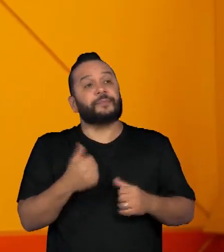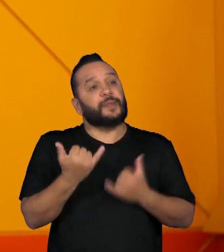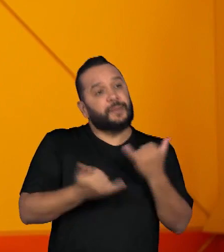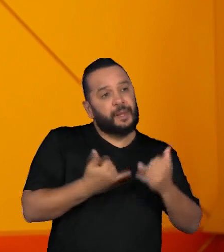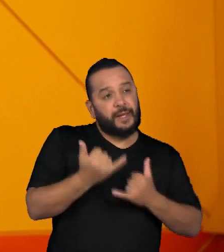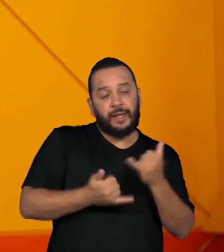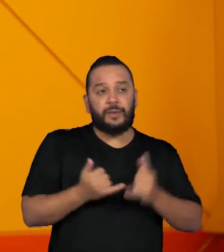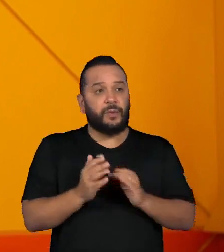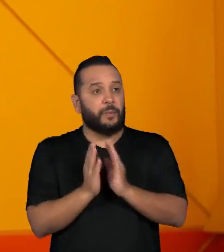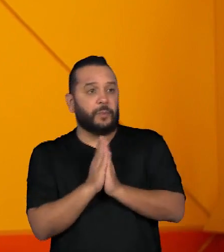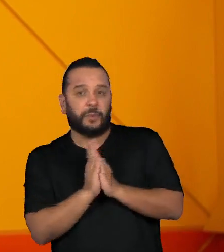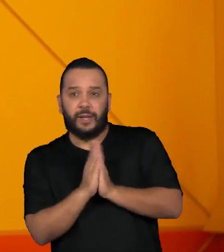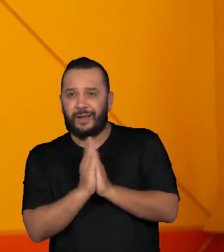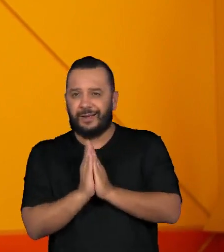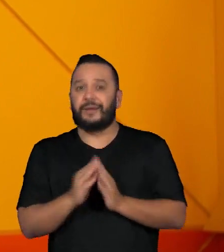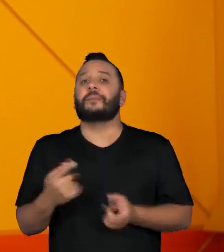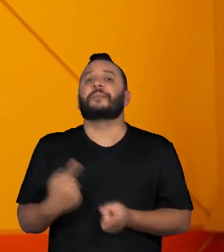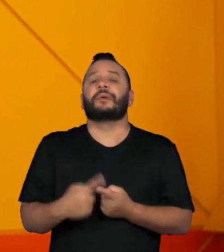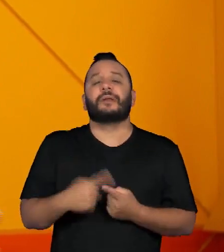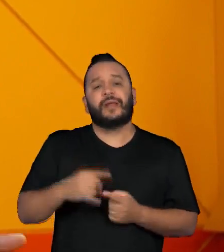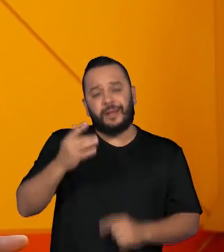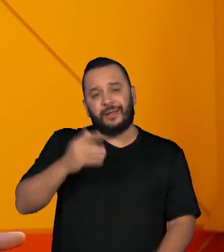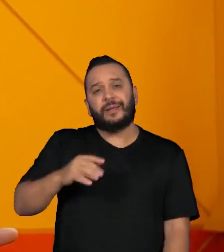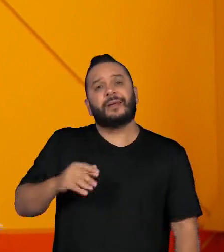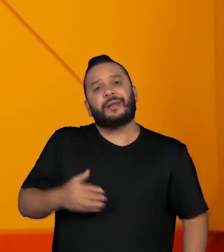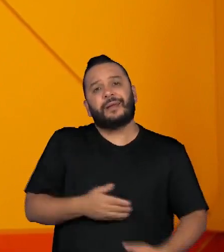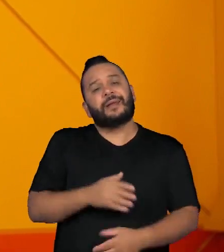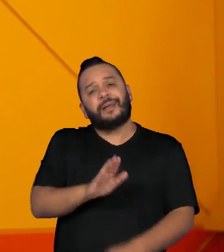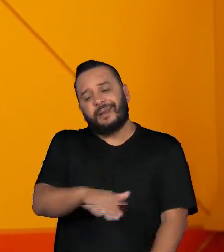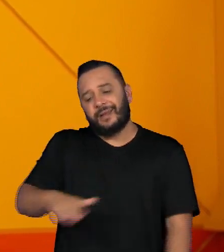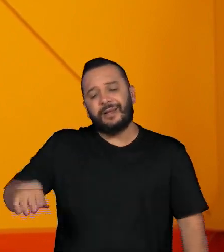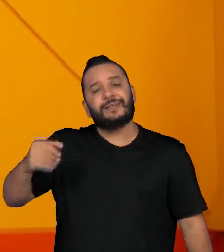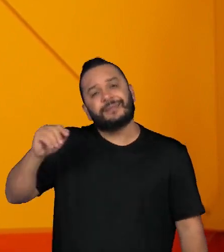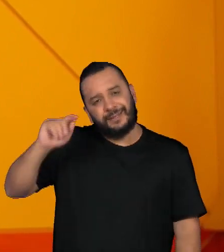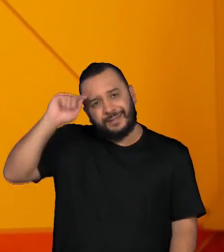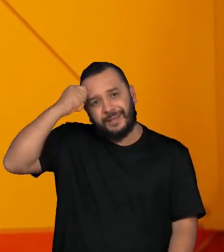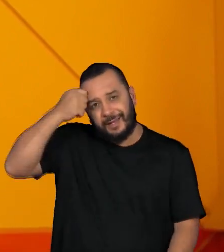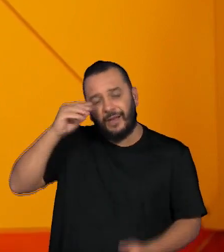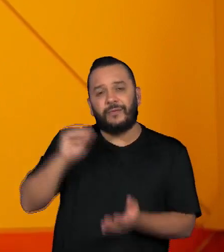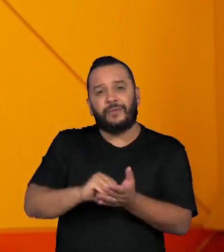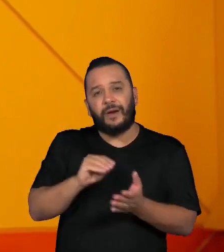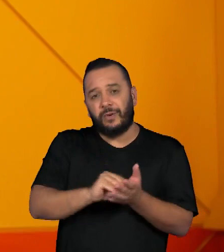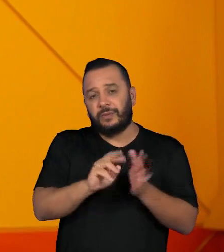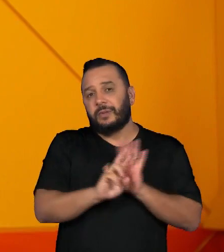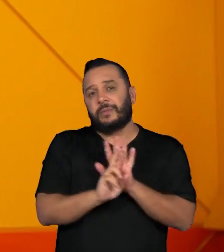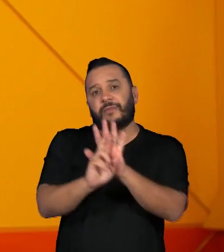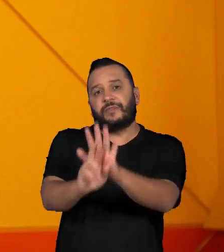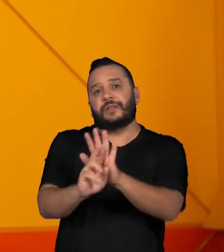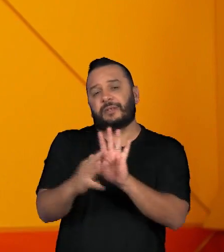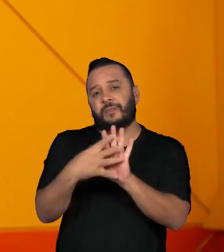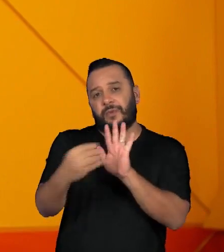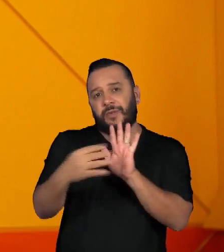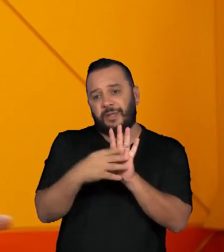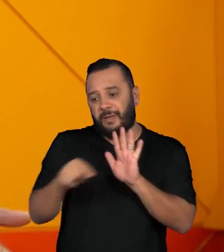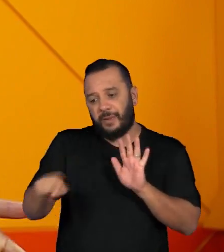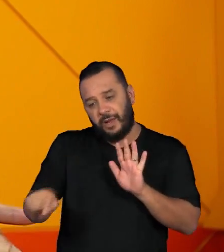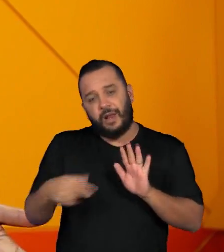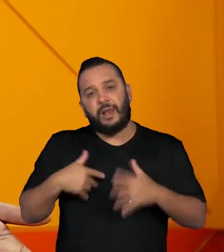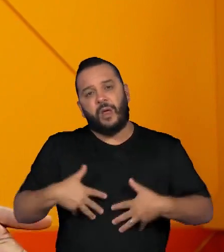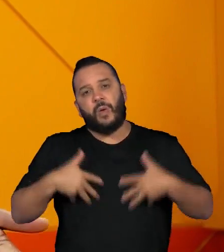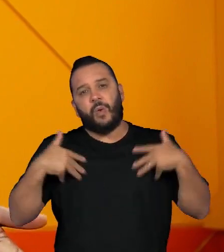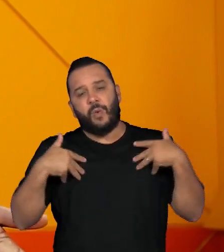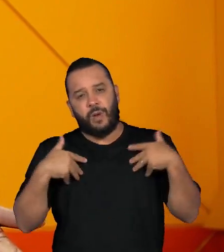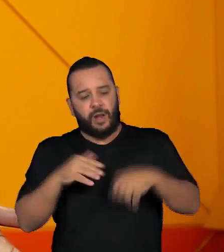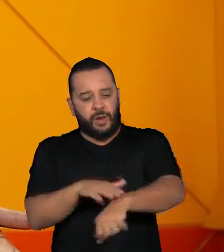as crianças negras sofrem com a falta de referências para se orgulharem da cor. A Josi Belisário conta que ela mesma